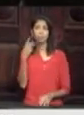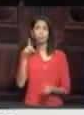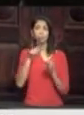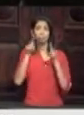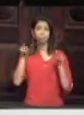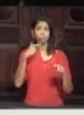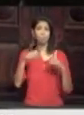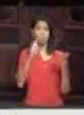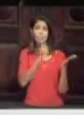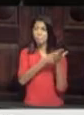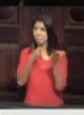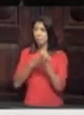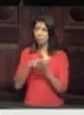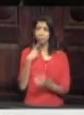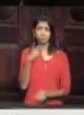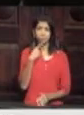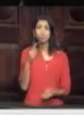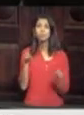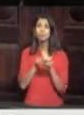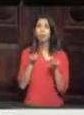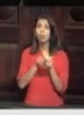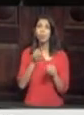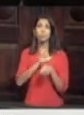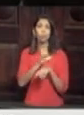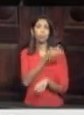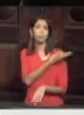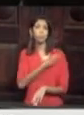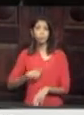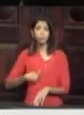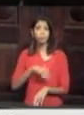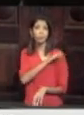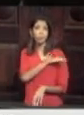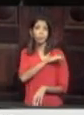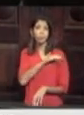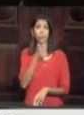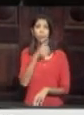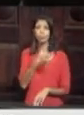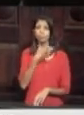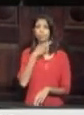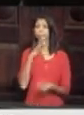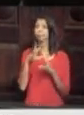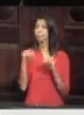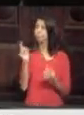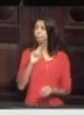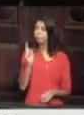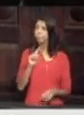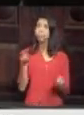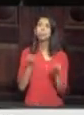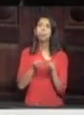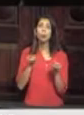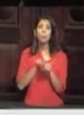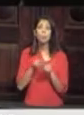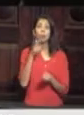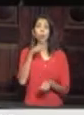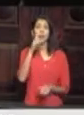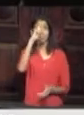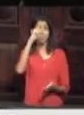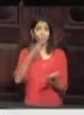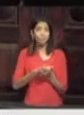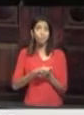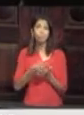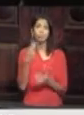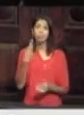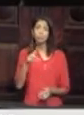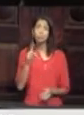servidores, não garante que o Estado do Rio de Janeiro sairá da crise, não garante que nós paremos de padecer esse longo e